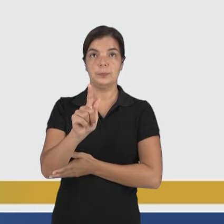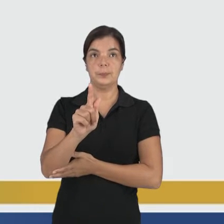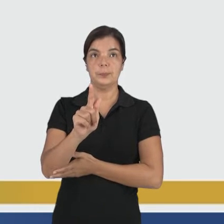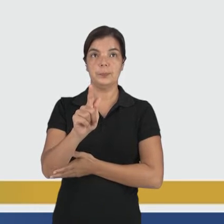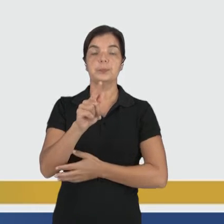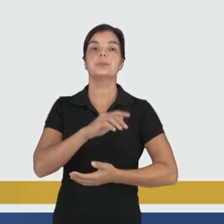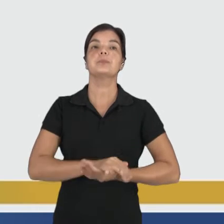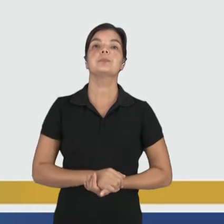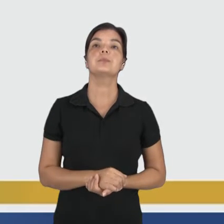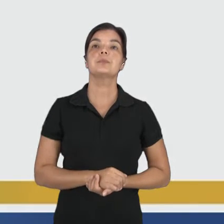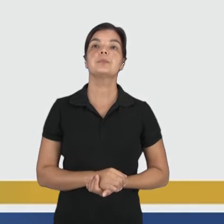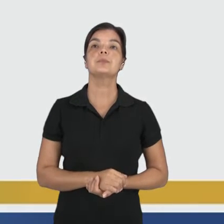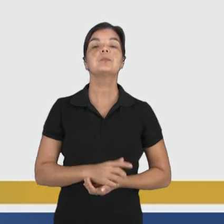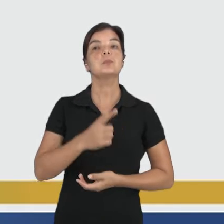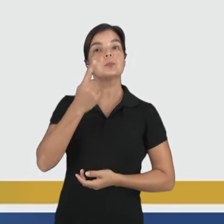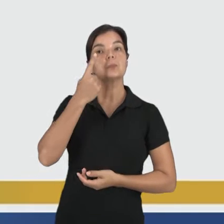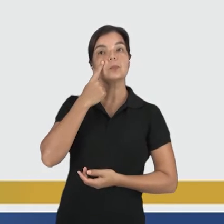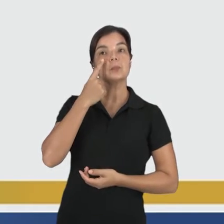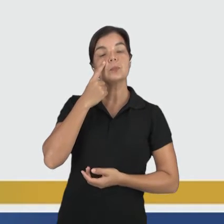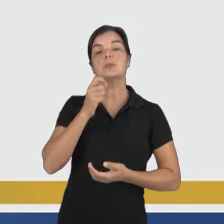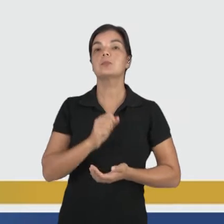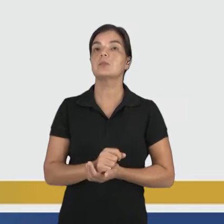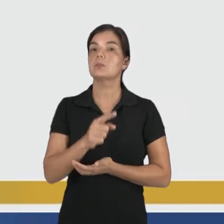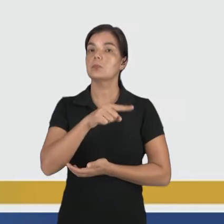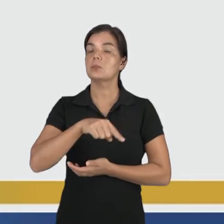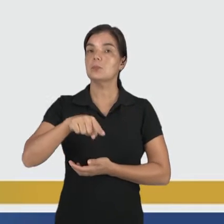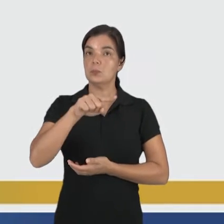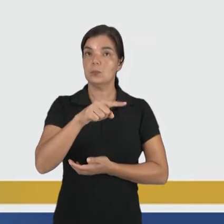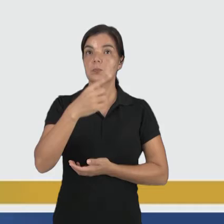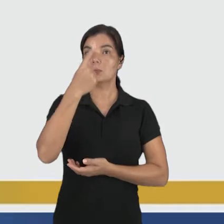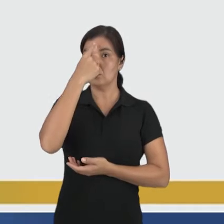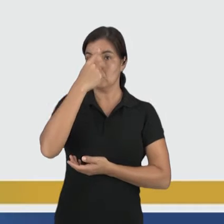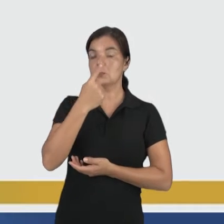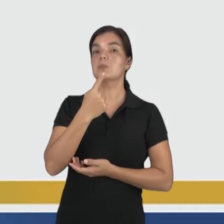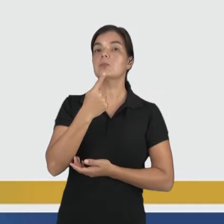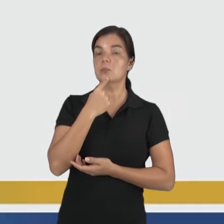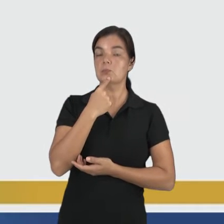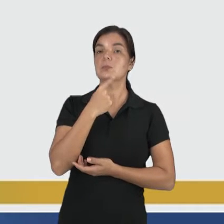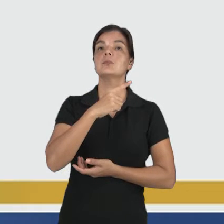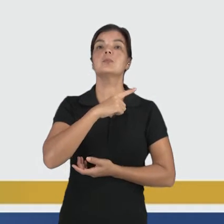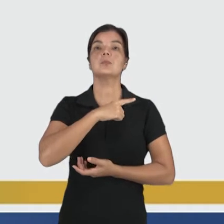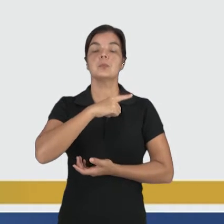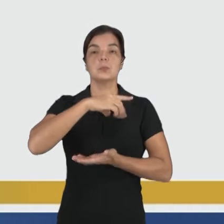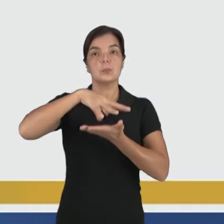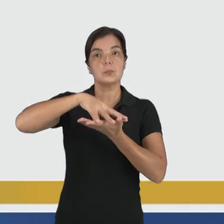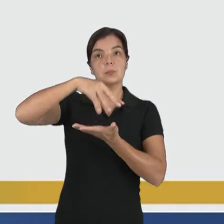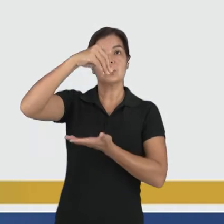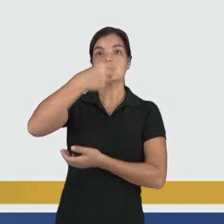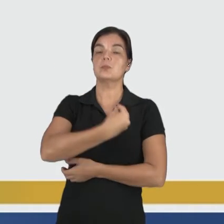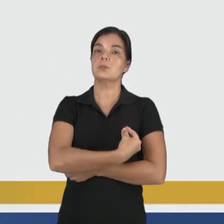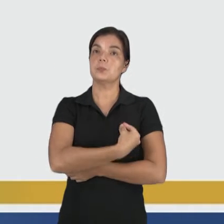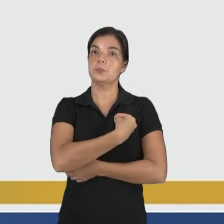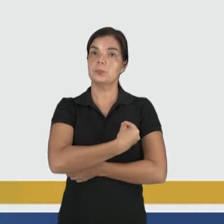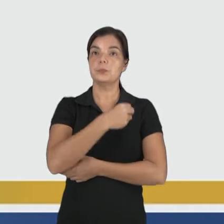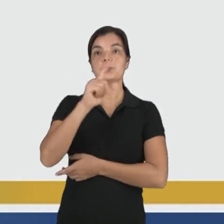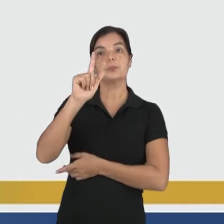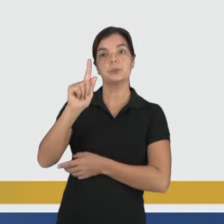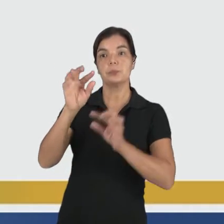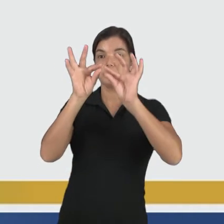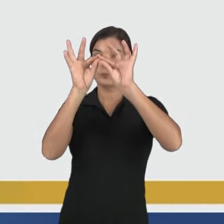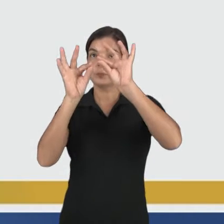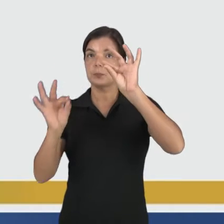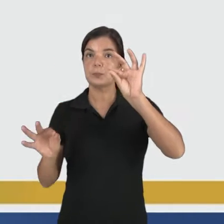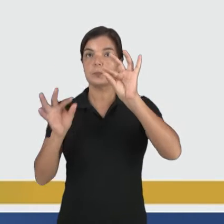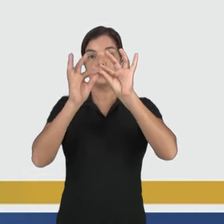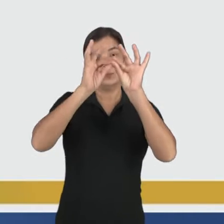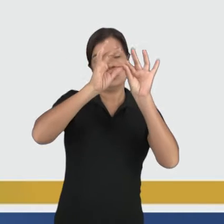geratriz. Então, nesse caso aí, como vocês veem na figura, nós temos aí a presença da geratriz,